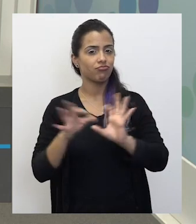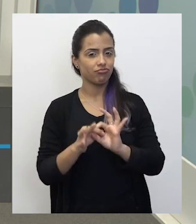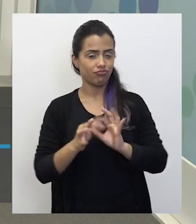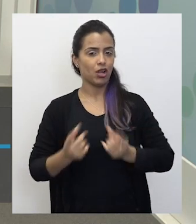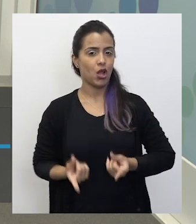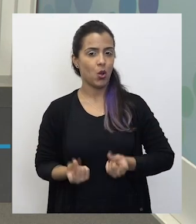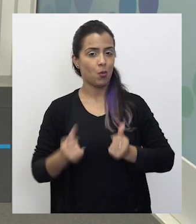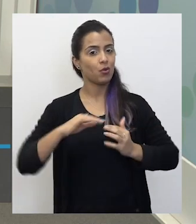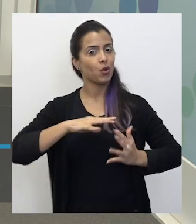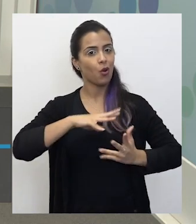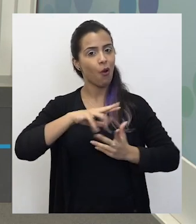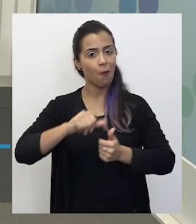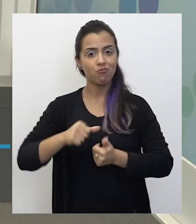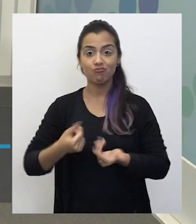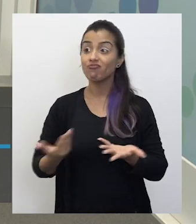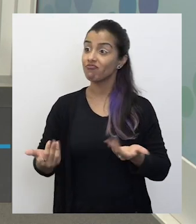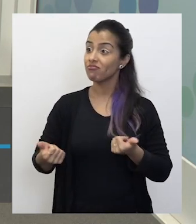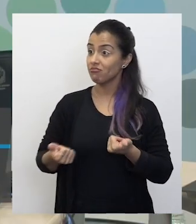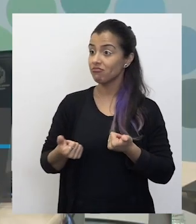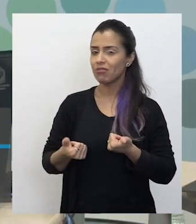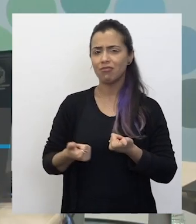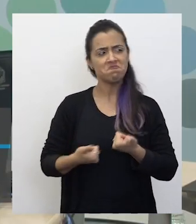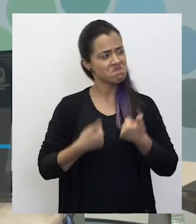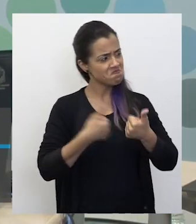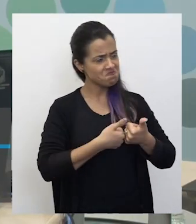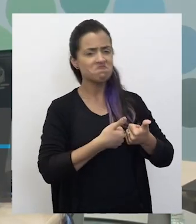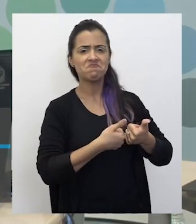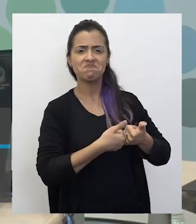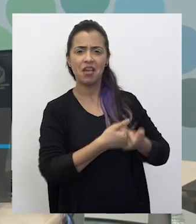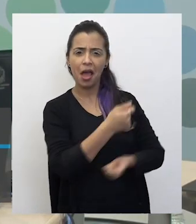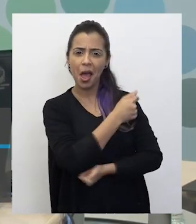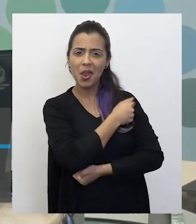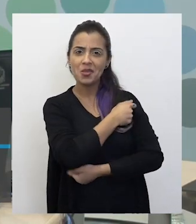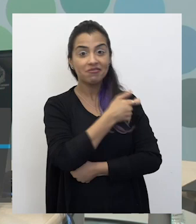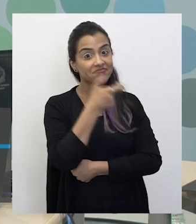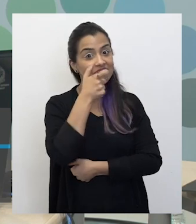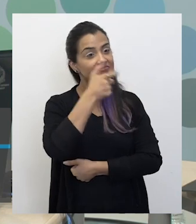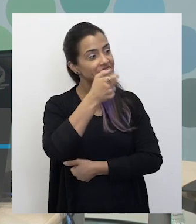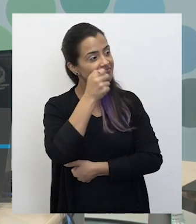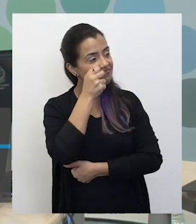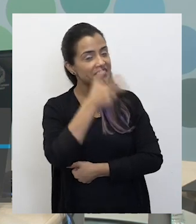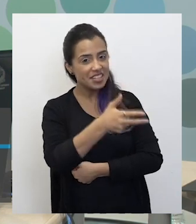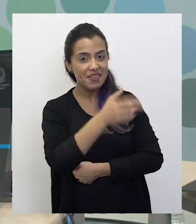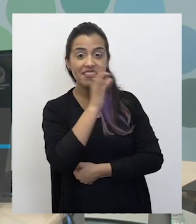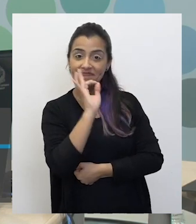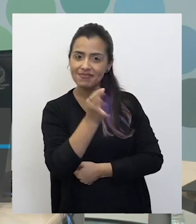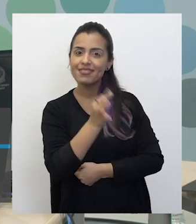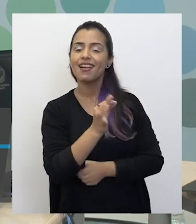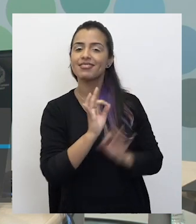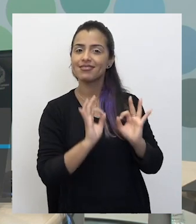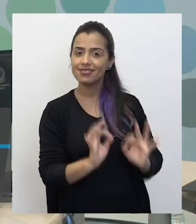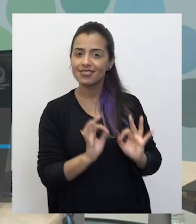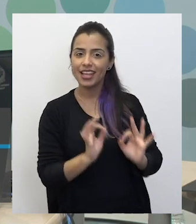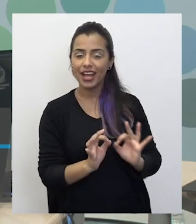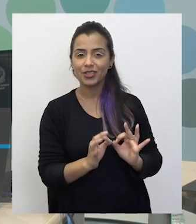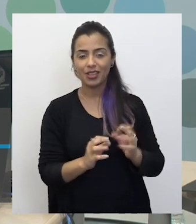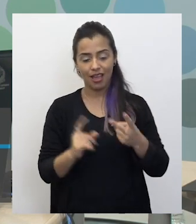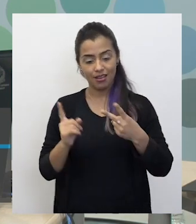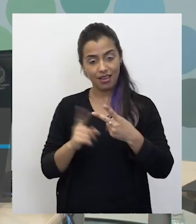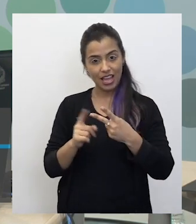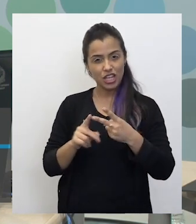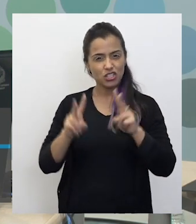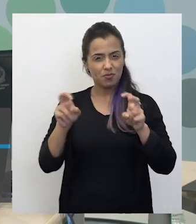professora? Nossa, esses alunos estão aí super, né, atentos. É isso mesmo, né? Quem colocou essa questão para a segunda questão, né,